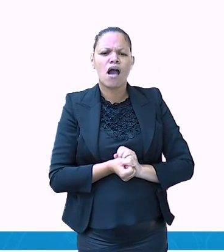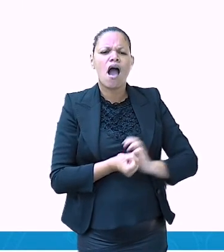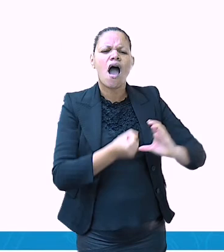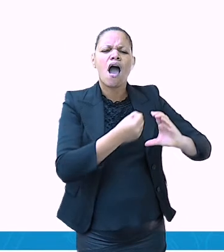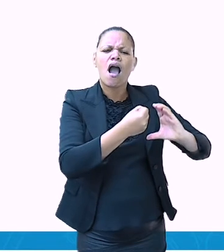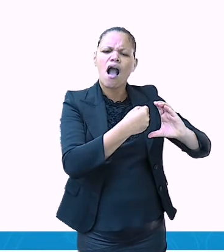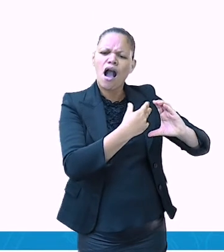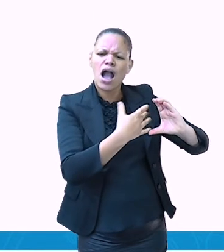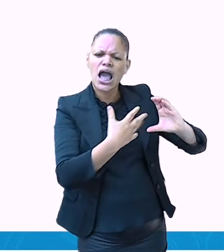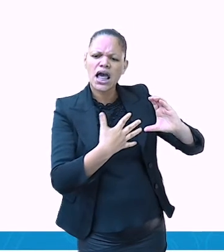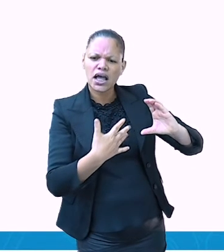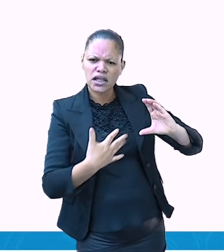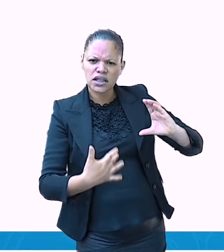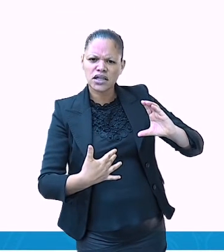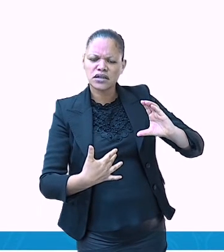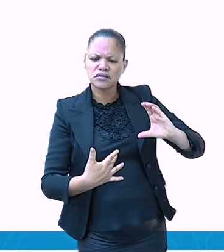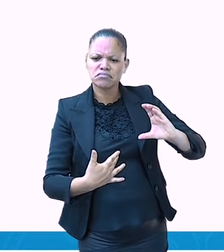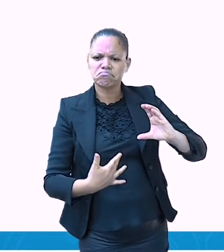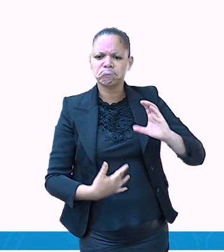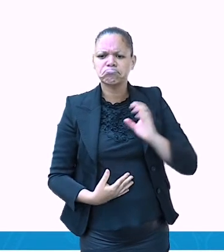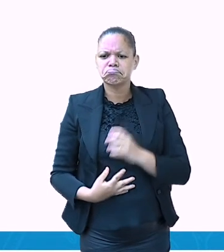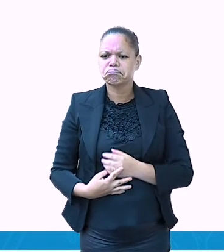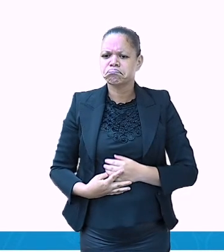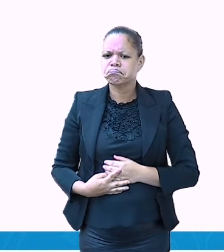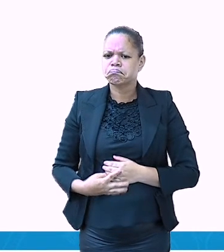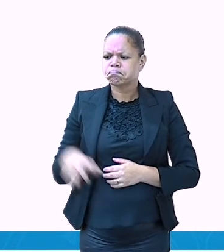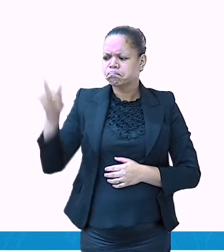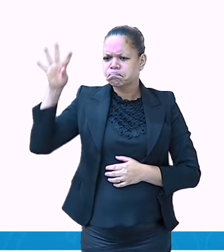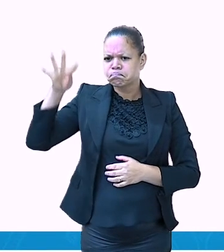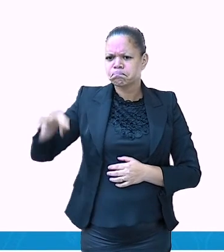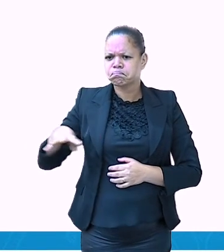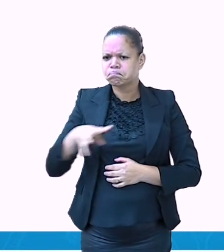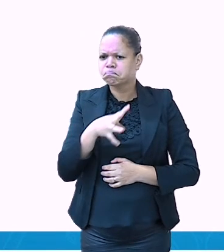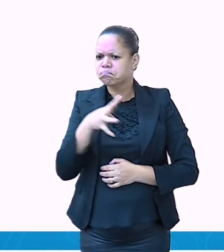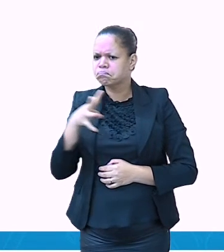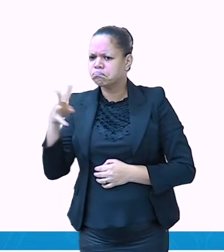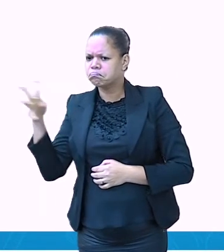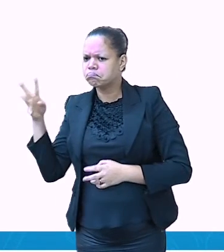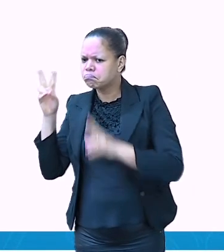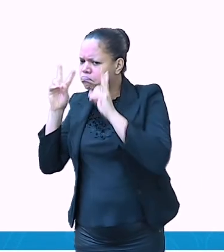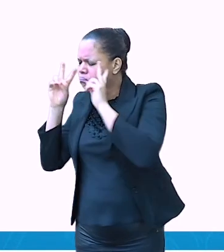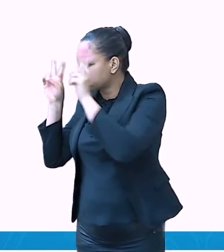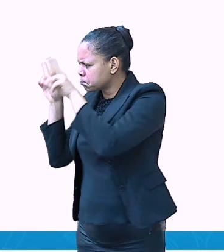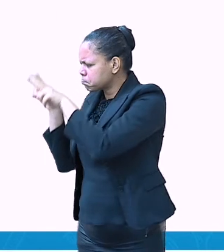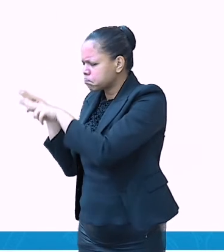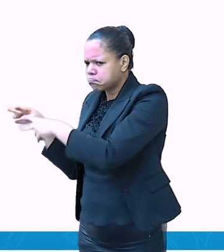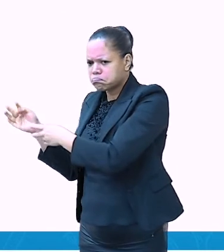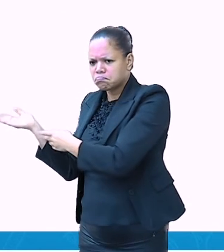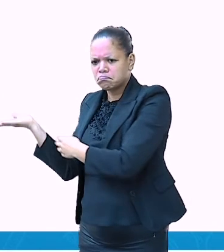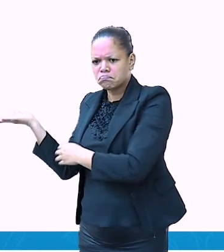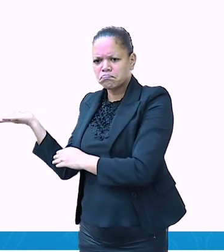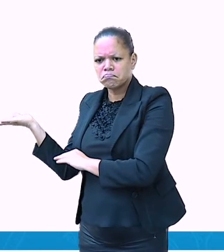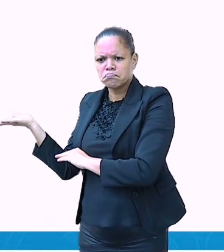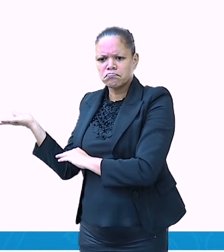tabela. Então, nós vimos ali o macaco. Vamos ver a tabela. Qual